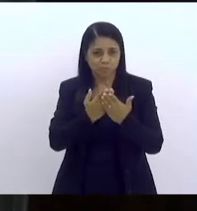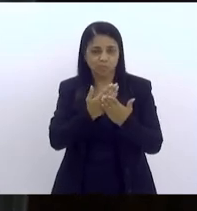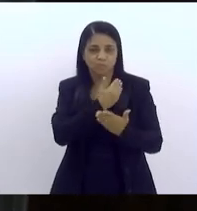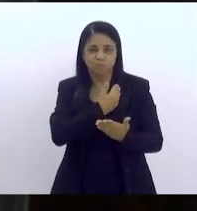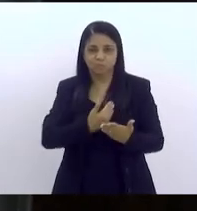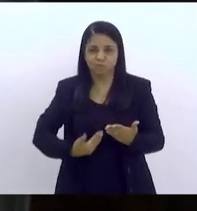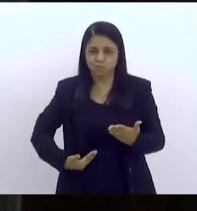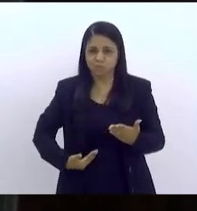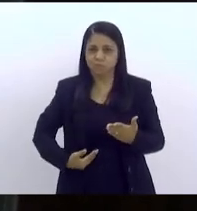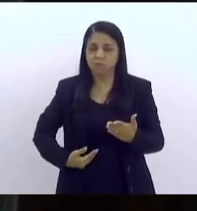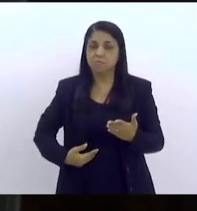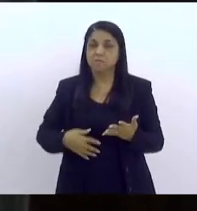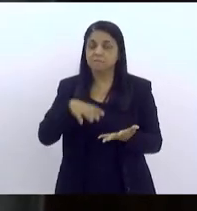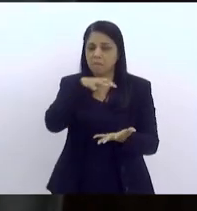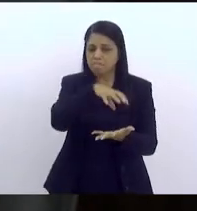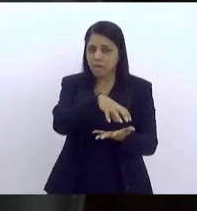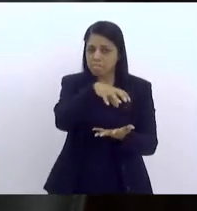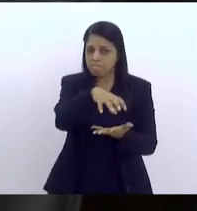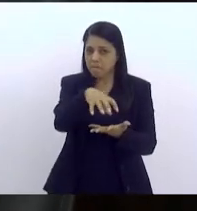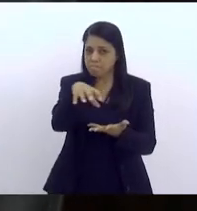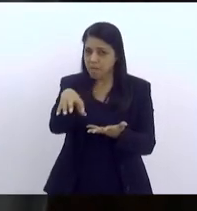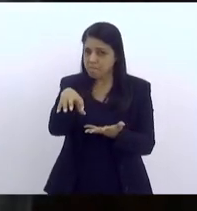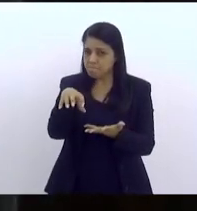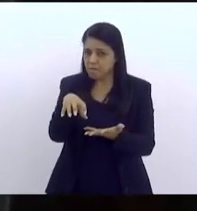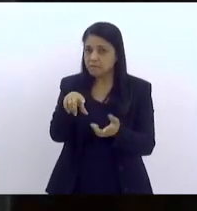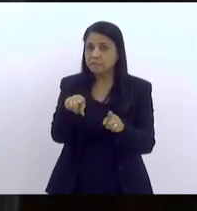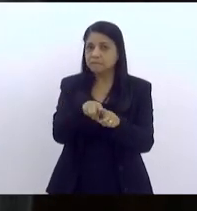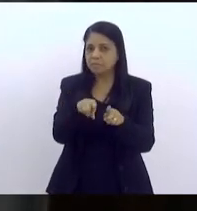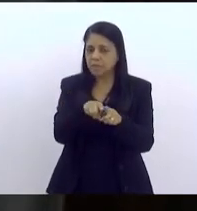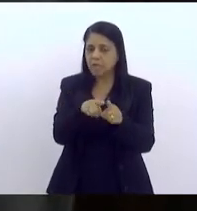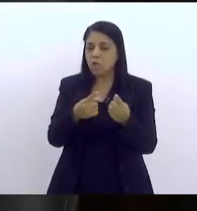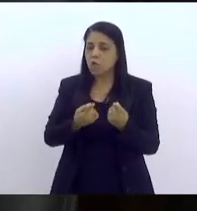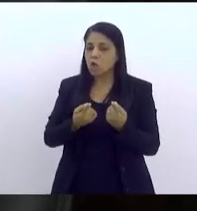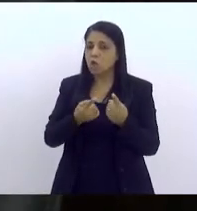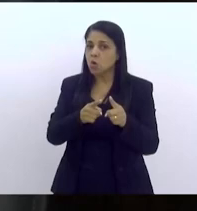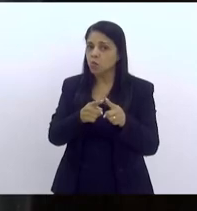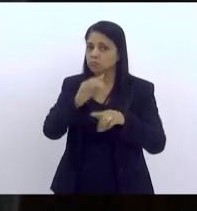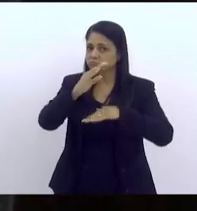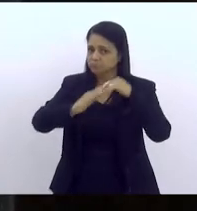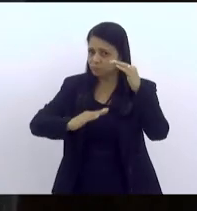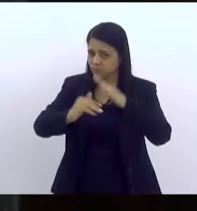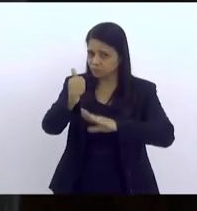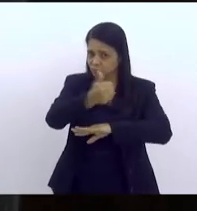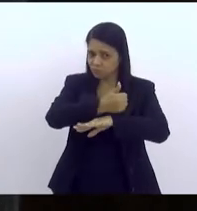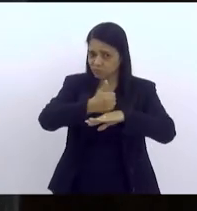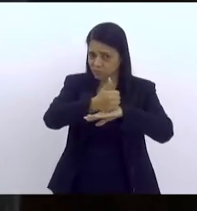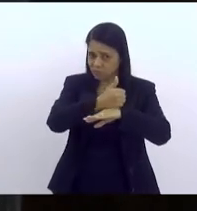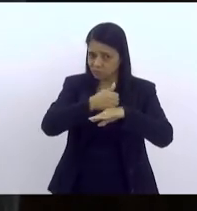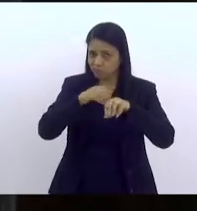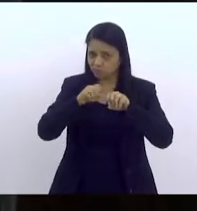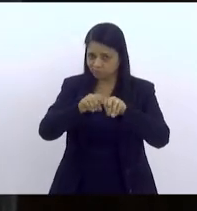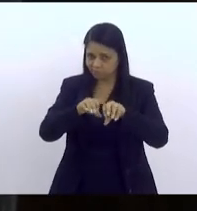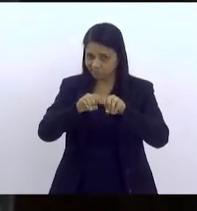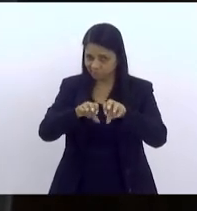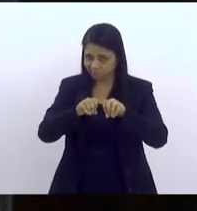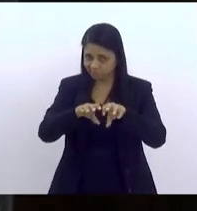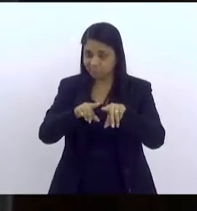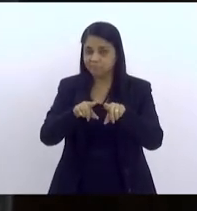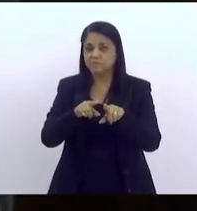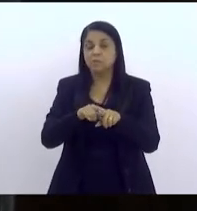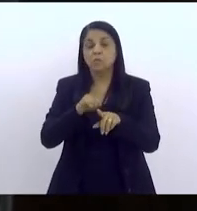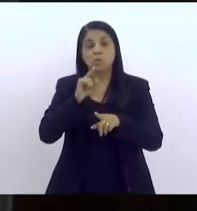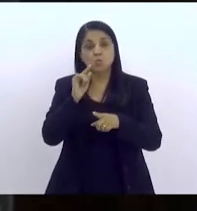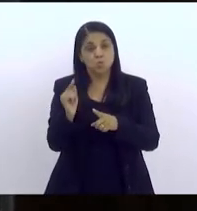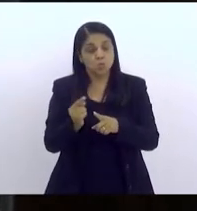Mas setorizando um pouquinho a violência também contra os profissionais de educação e dizer para vocês que